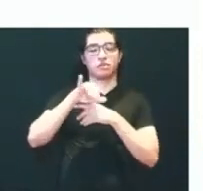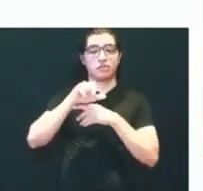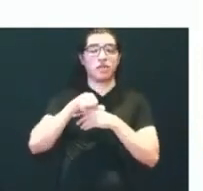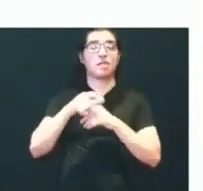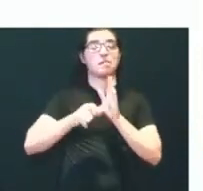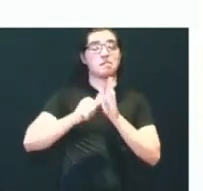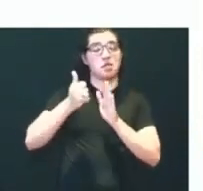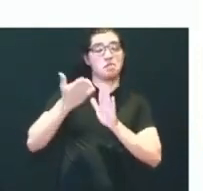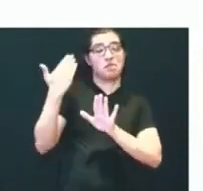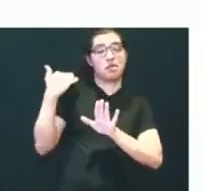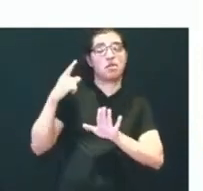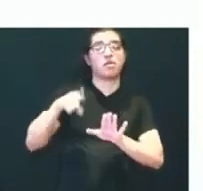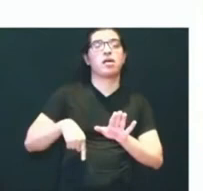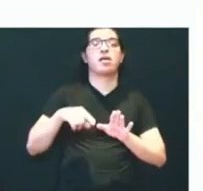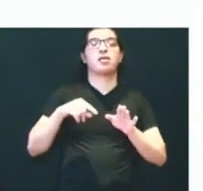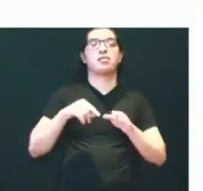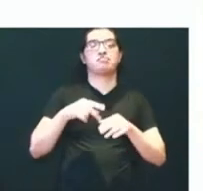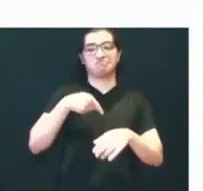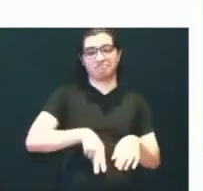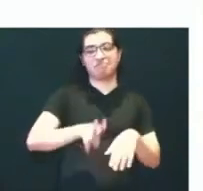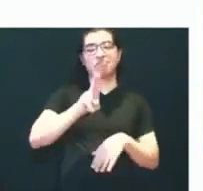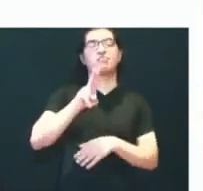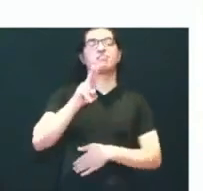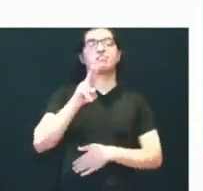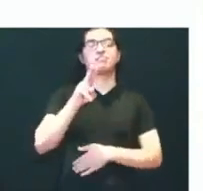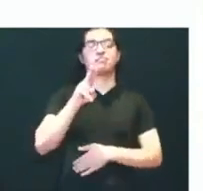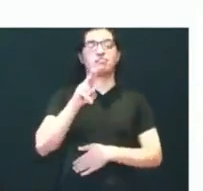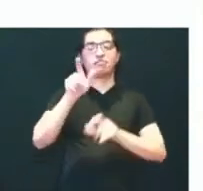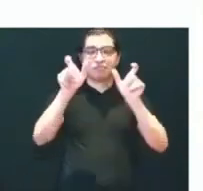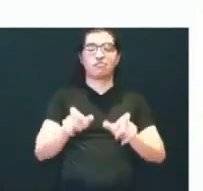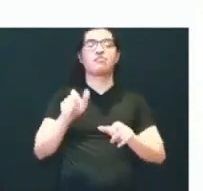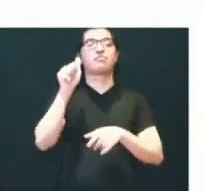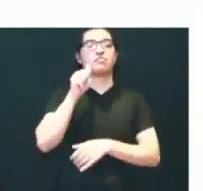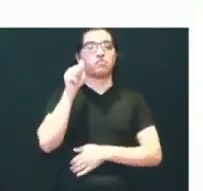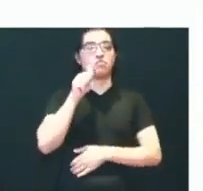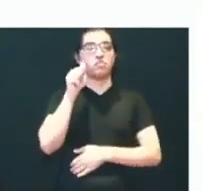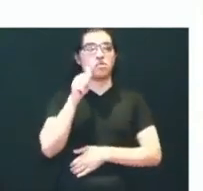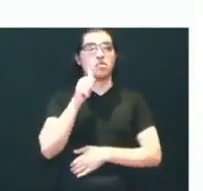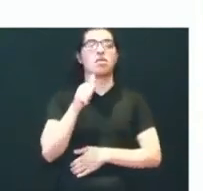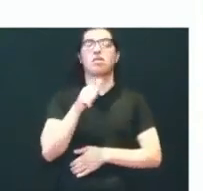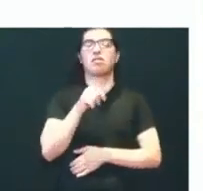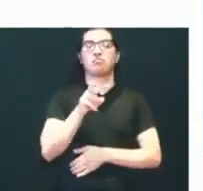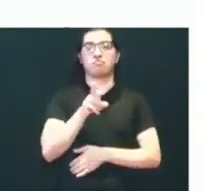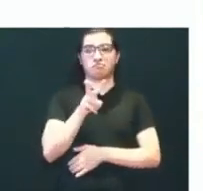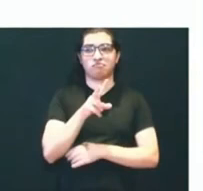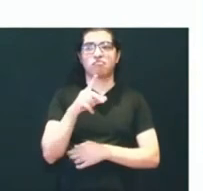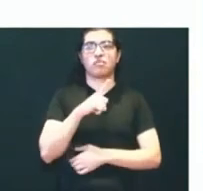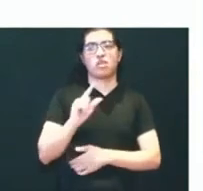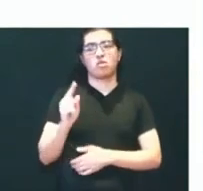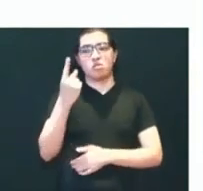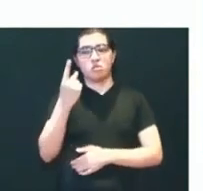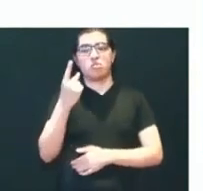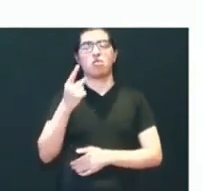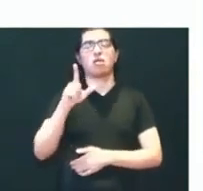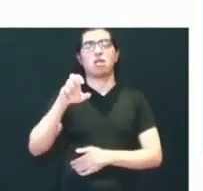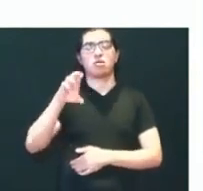gêmeos univitelinos. Era um irmão, duas irmãs que eram idênticas. Uma irmã tinha leucemia linfóide